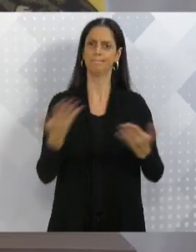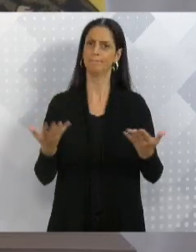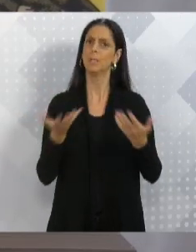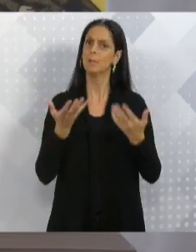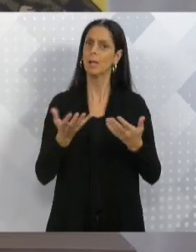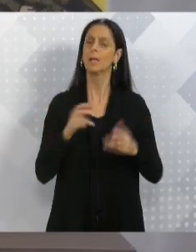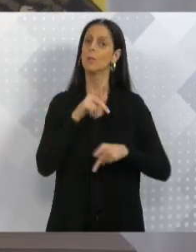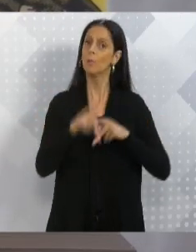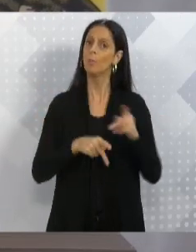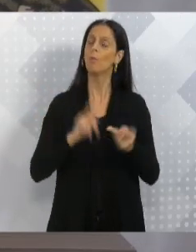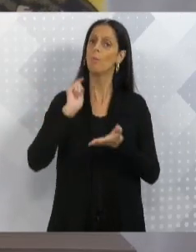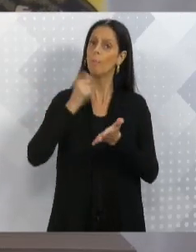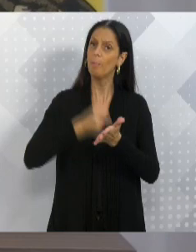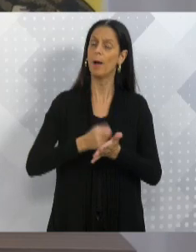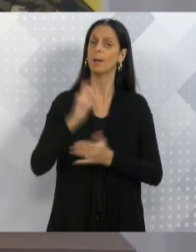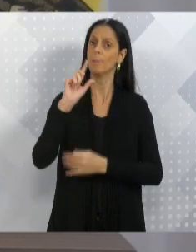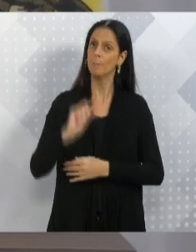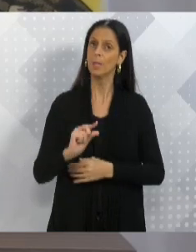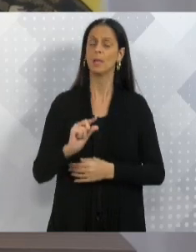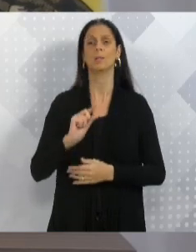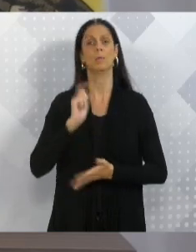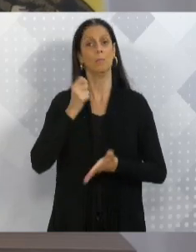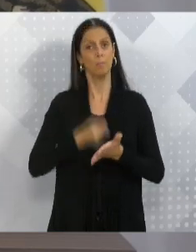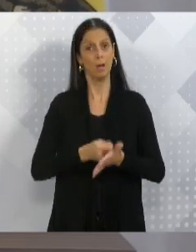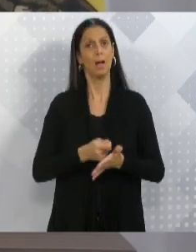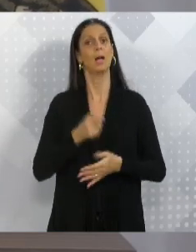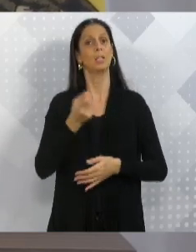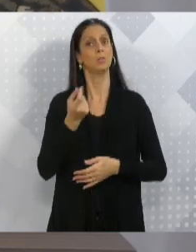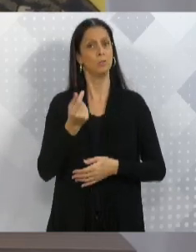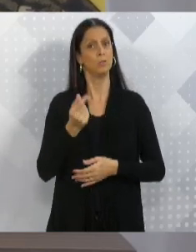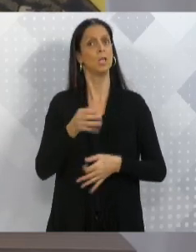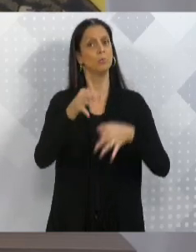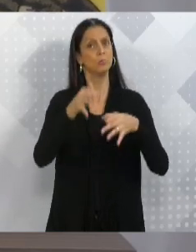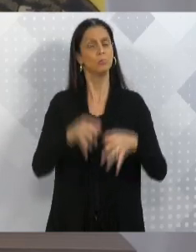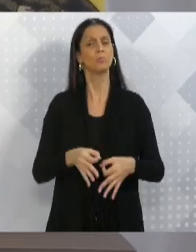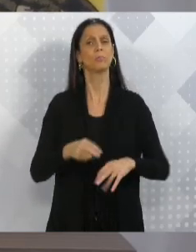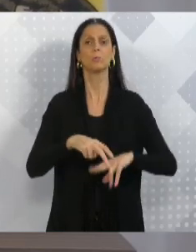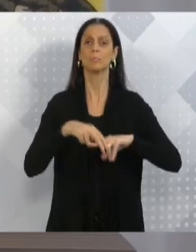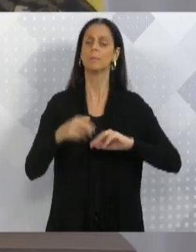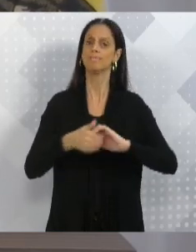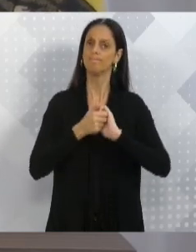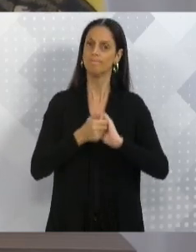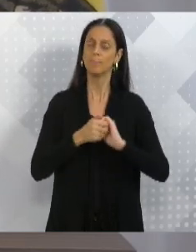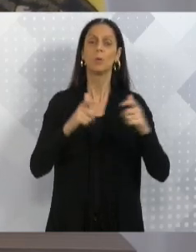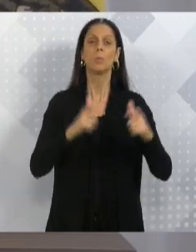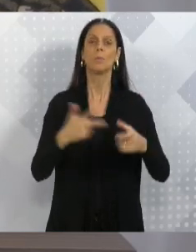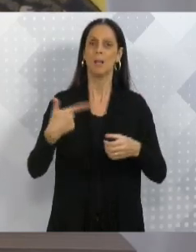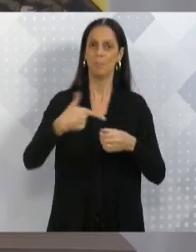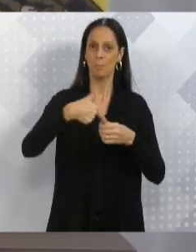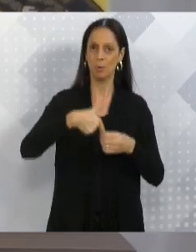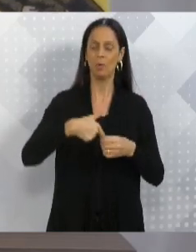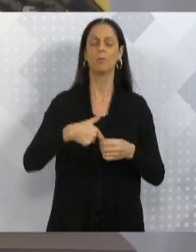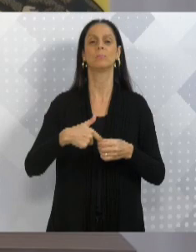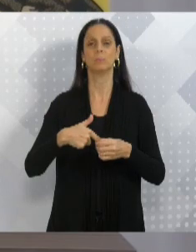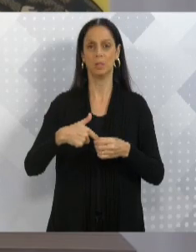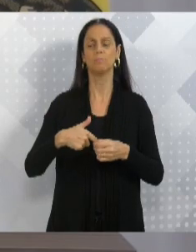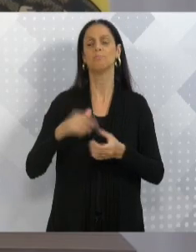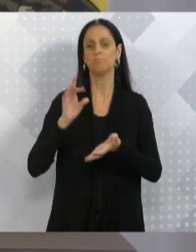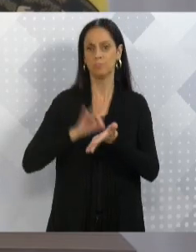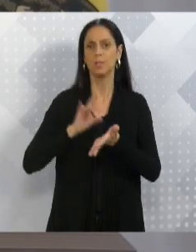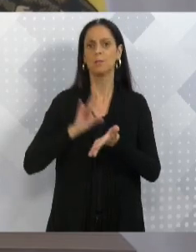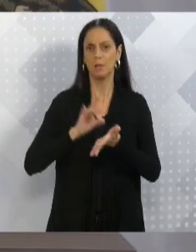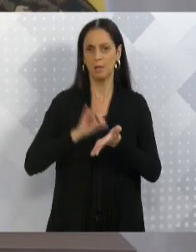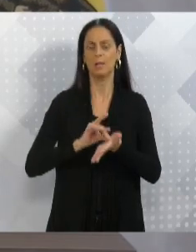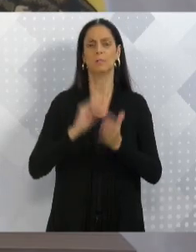menos, vereador Bubitz, né, pagando justo, e nesse sentido, parabenizo os postos que estão agindo corretamente, né, aplicando na bomba,